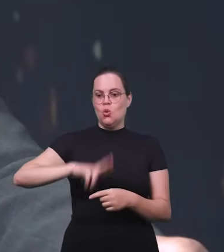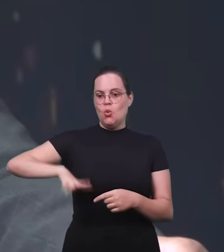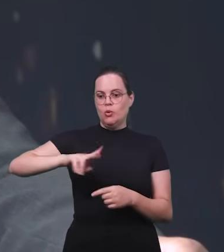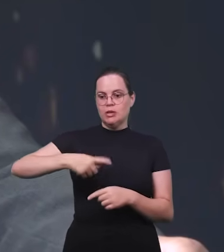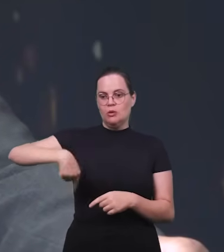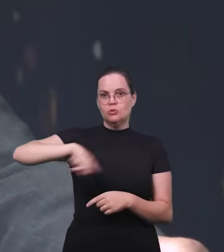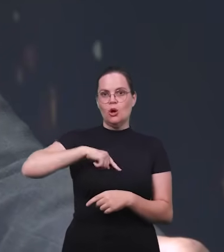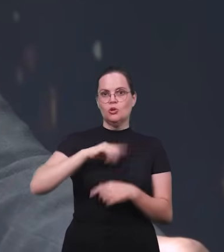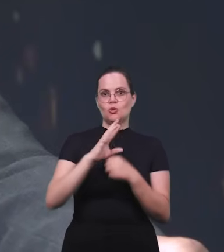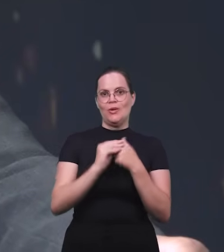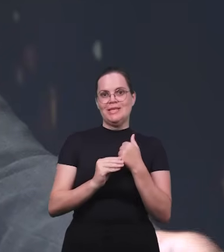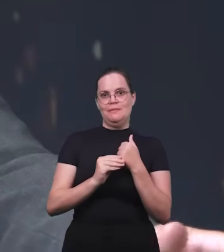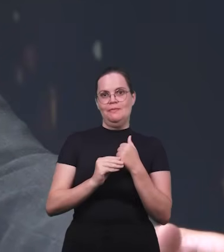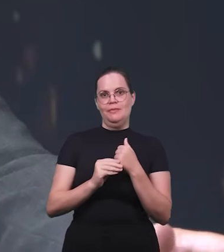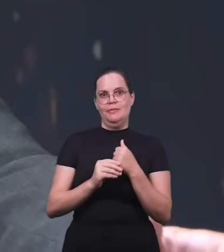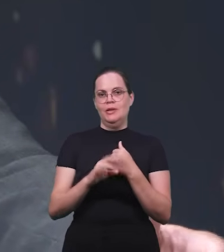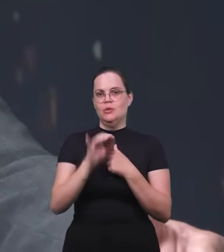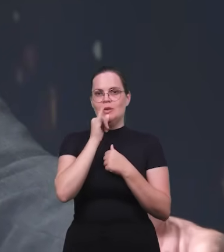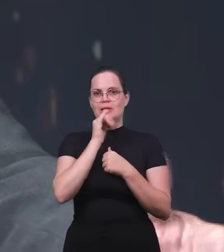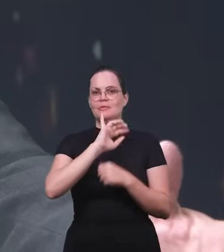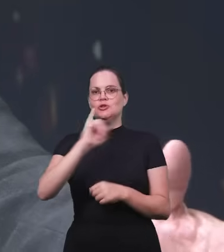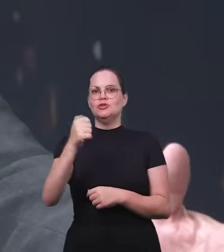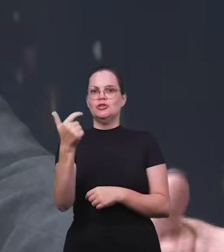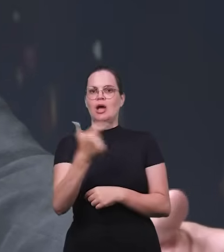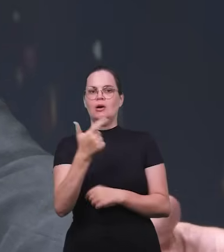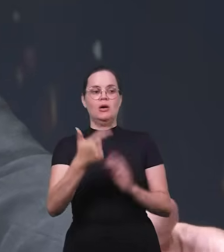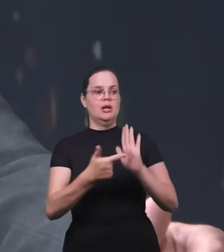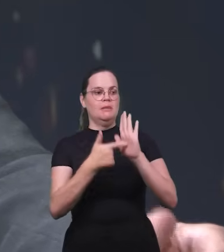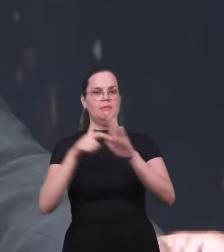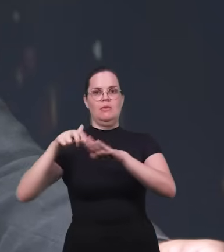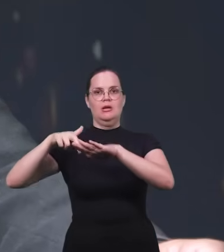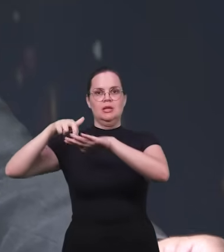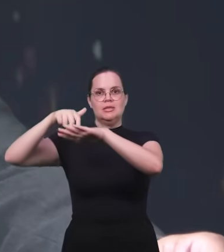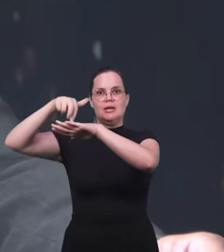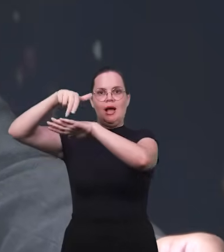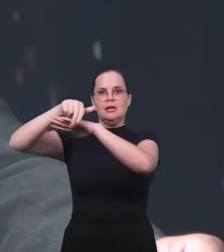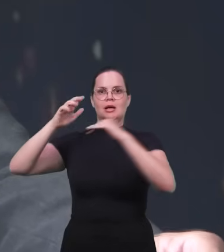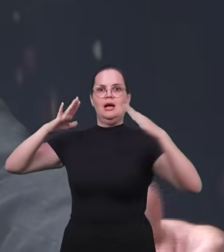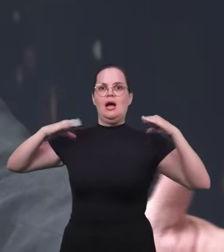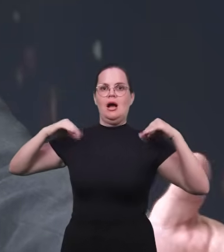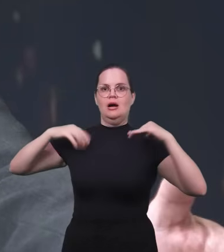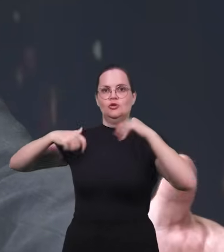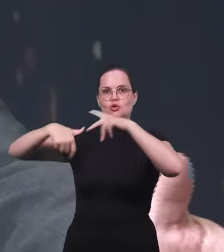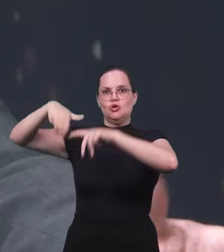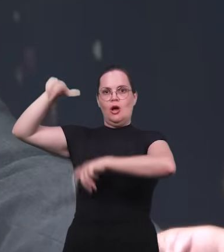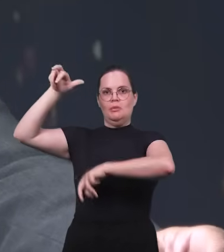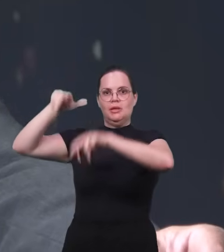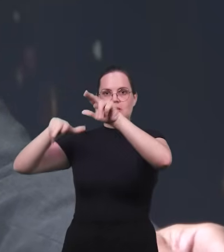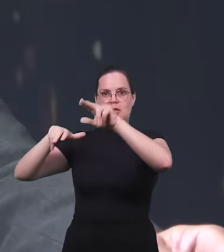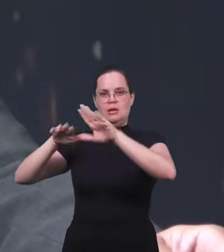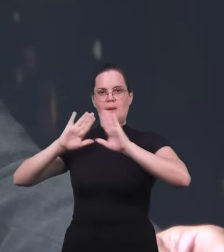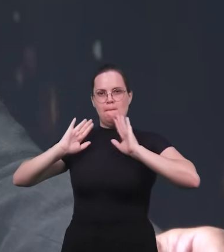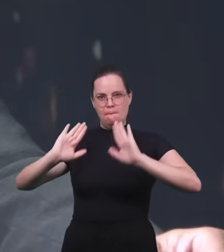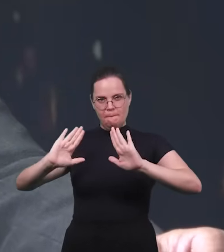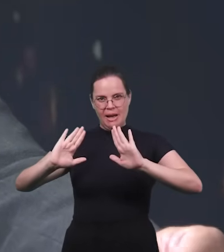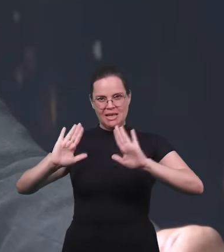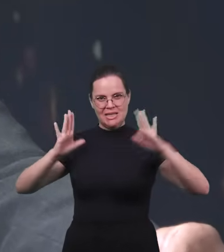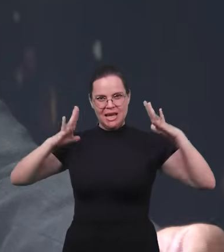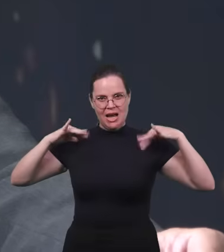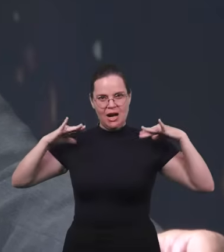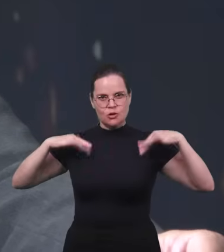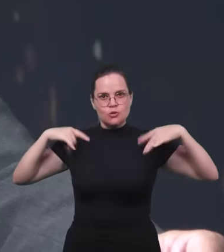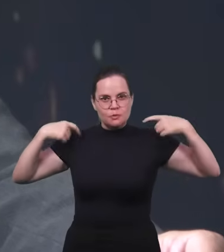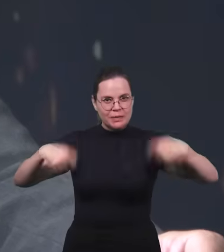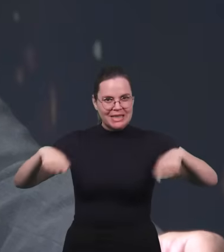para fazer isso. Ele chega, por exemplo, para Jacó e mostra uma escada, anjos subindo e descendo. O anjo não precisa de escada para subir e descer, mas